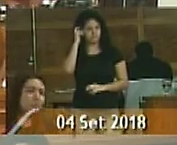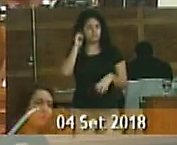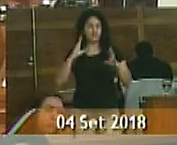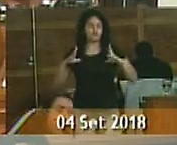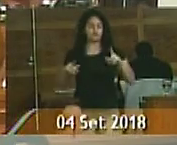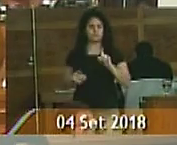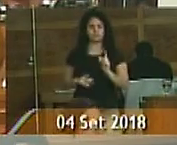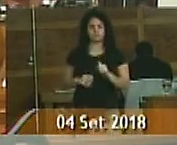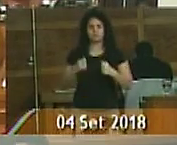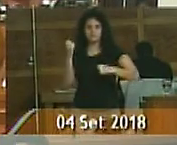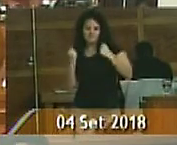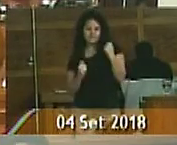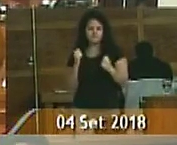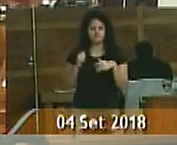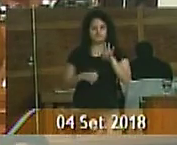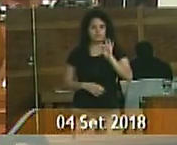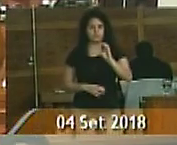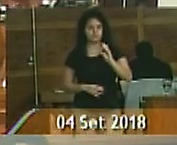comandante. Estava dançando forró.